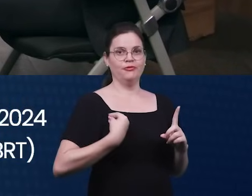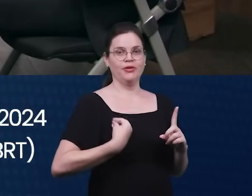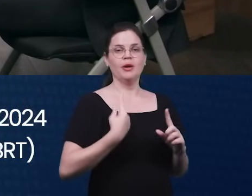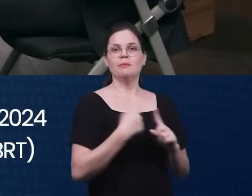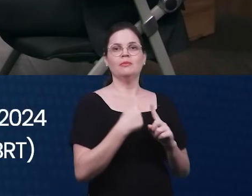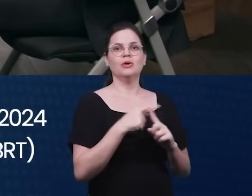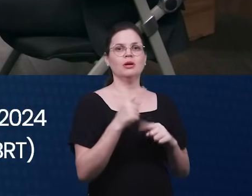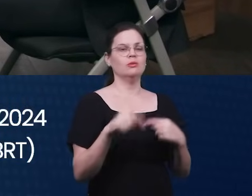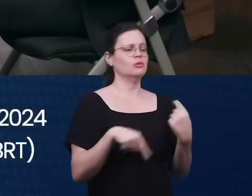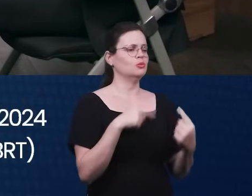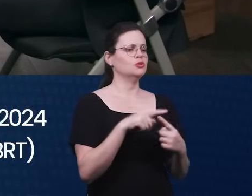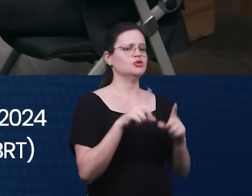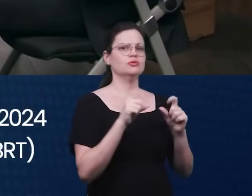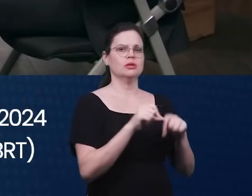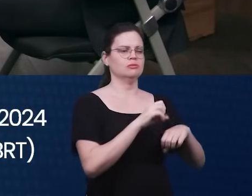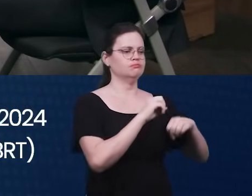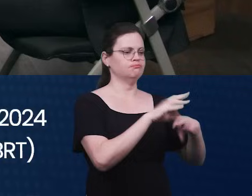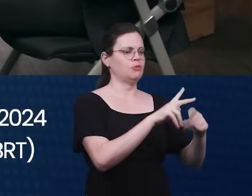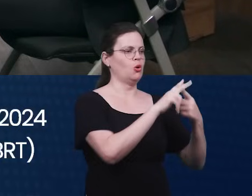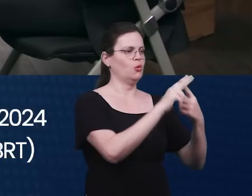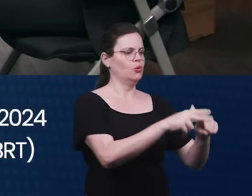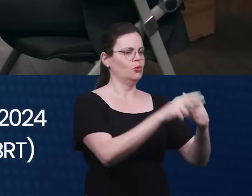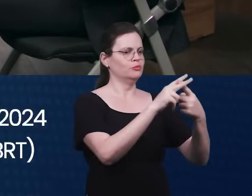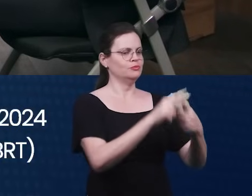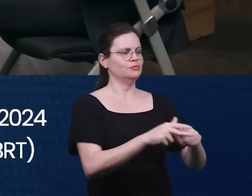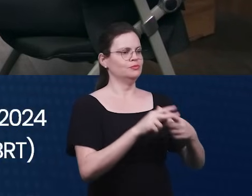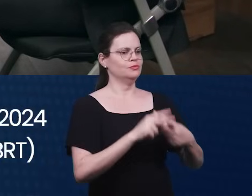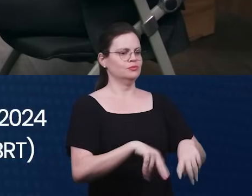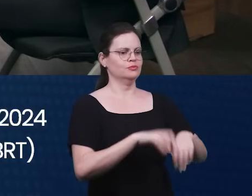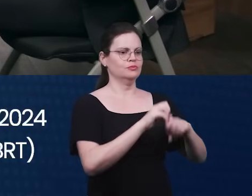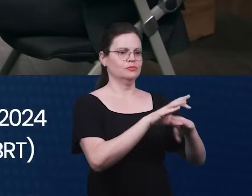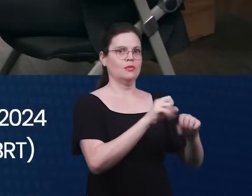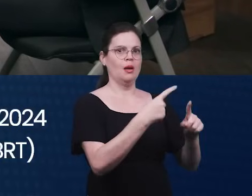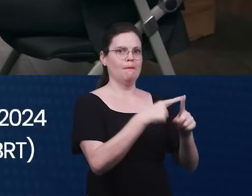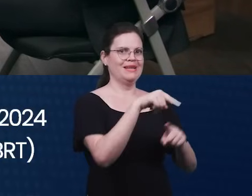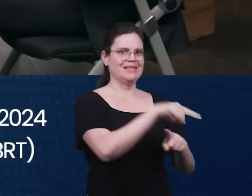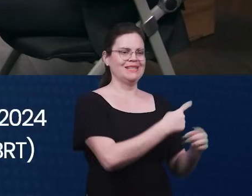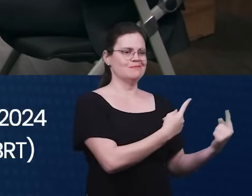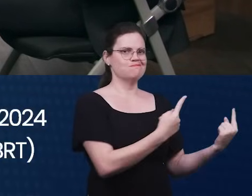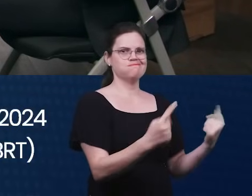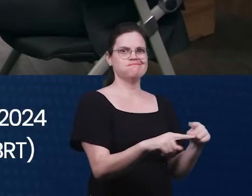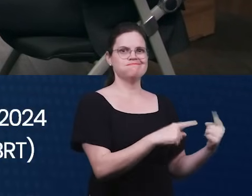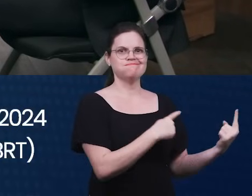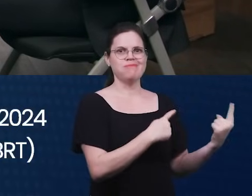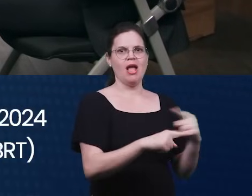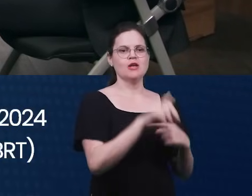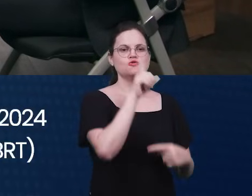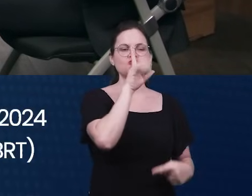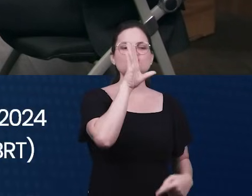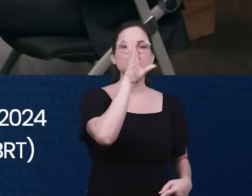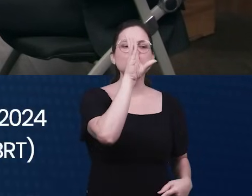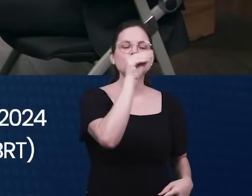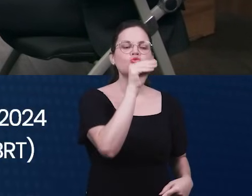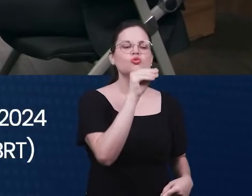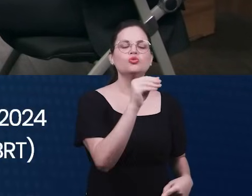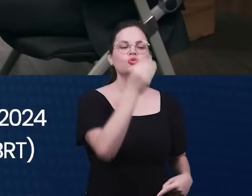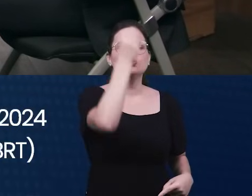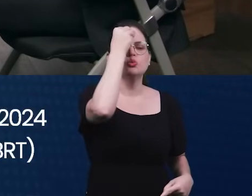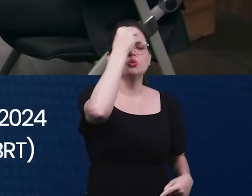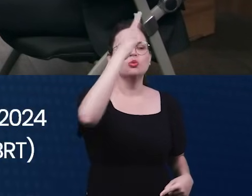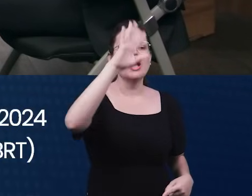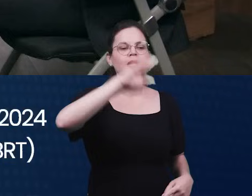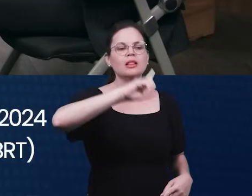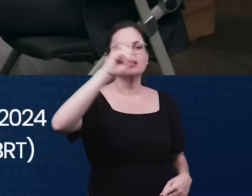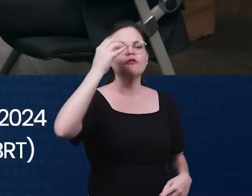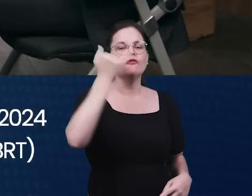objetivo Era exatamente cessar a voz do senhor ou levar uma voz que era enganosa fala